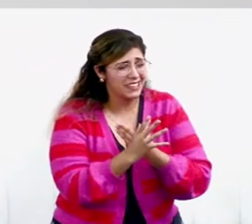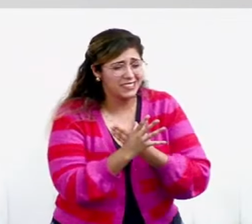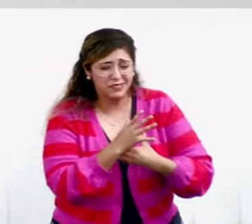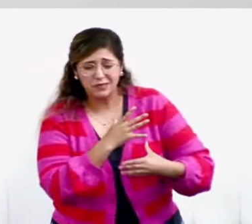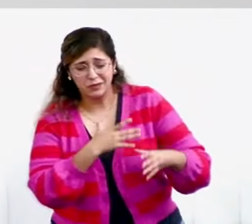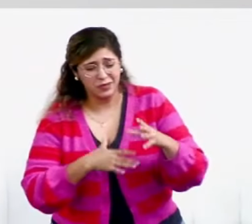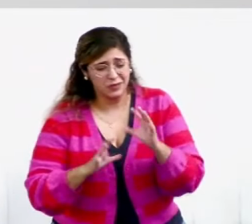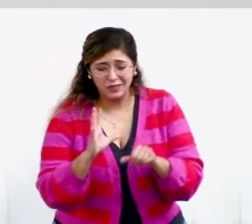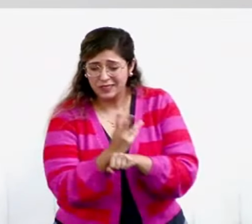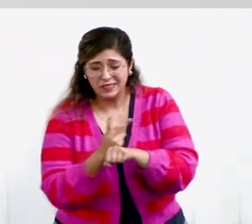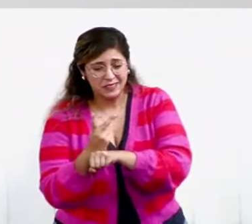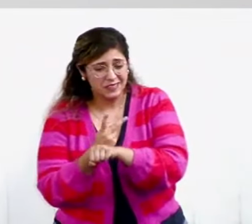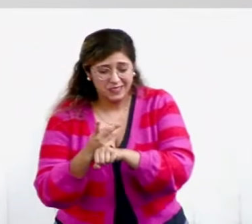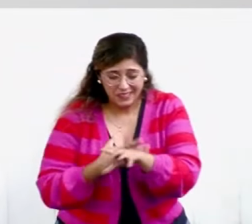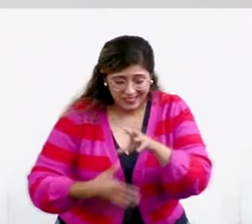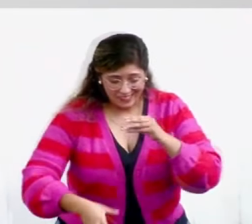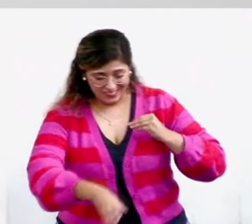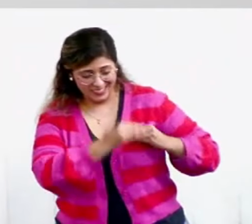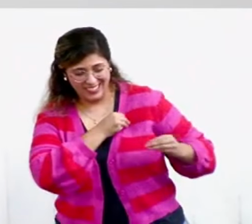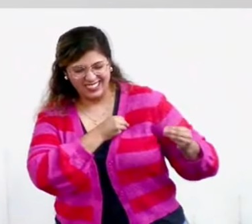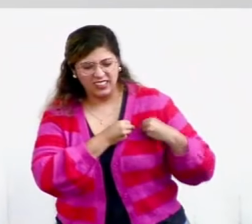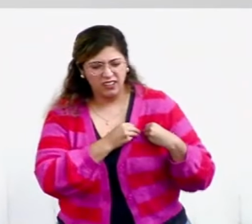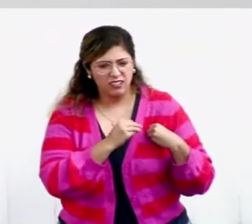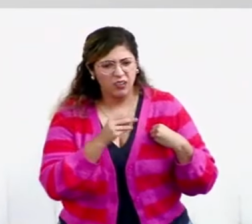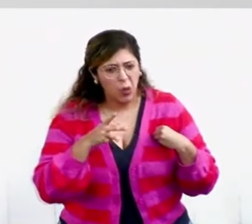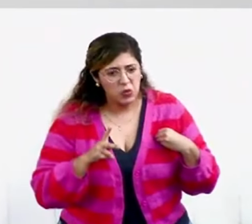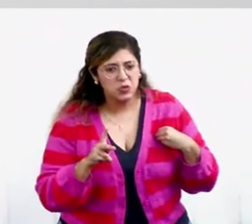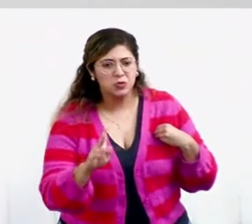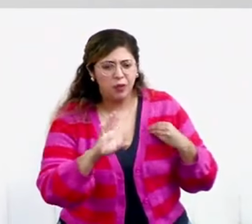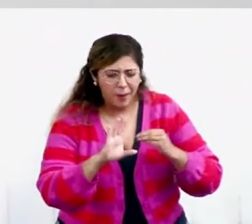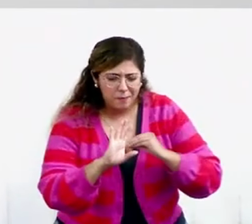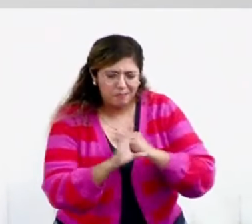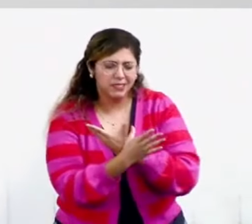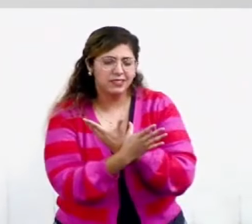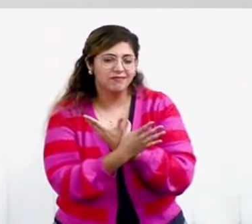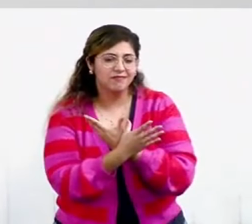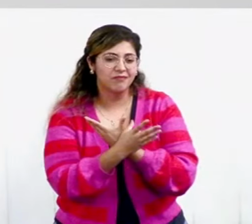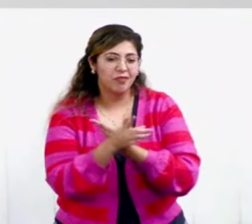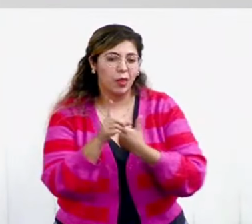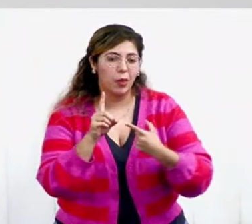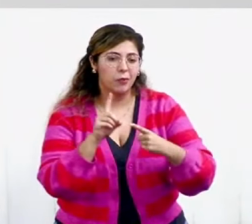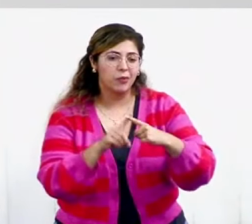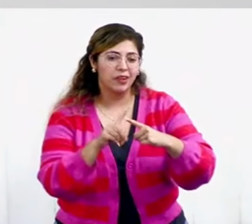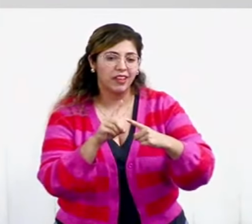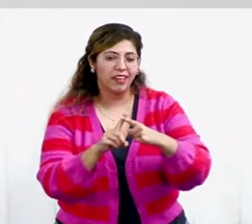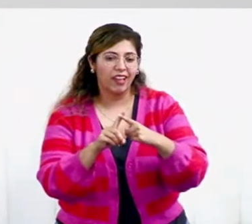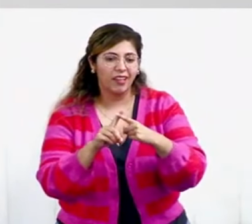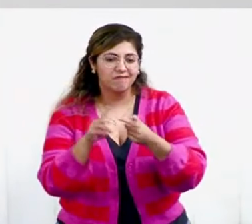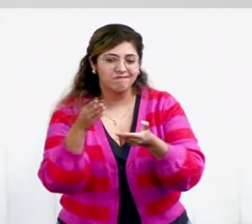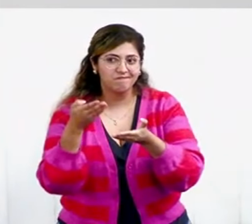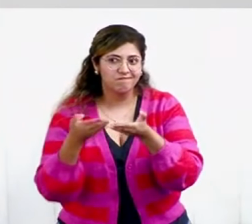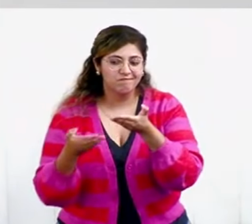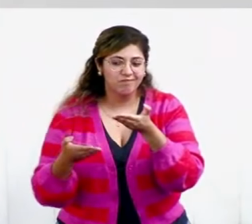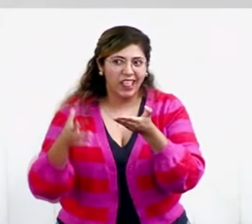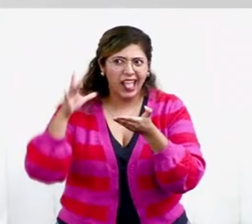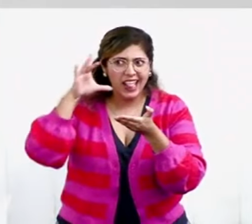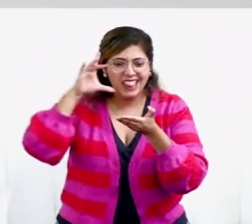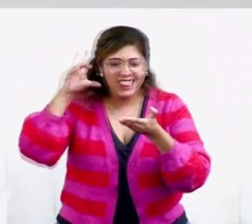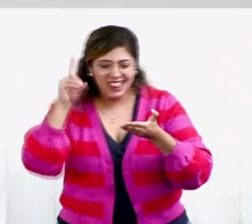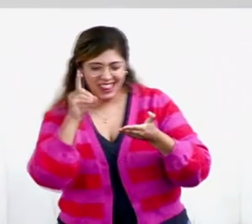Eclesiastes. Por quê? Porque não há maturidade, porque não